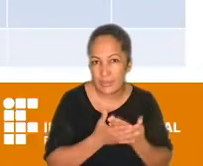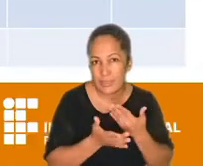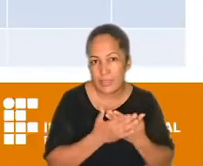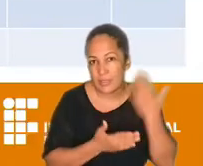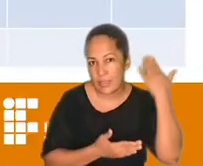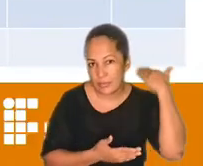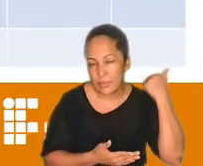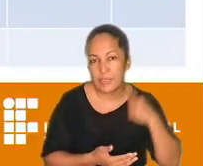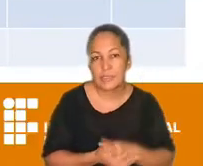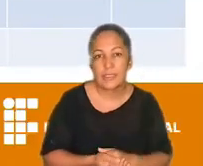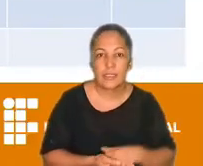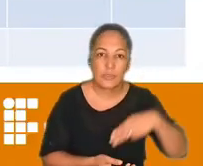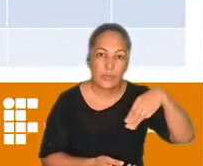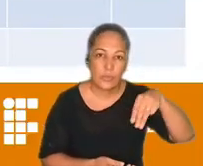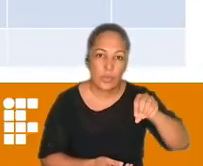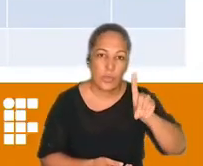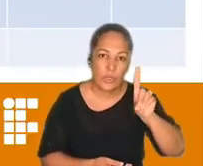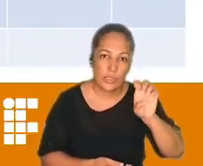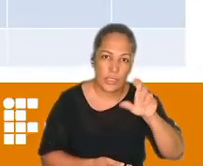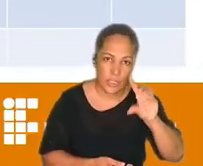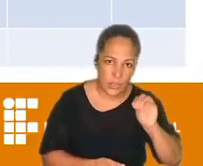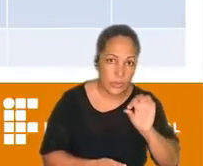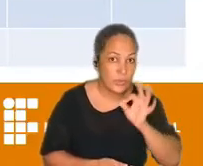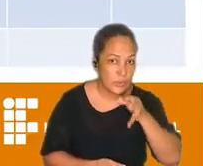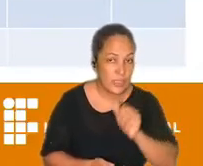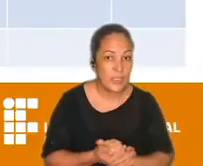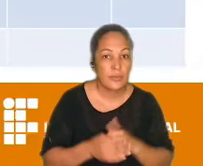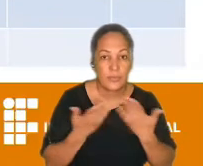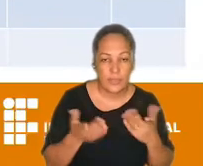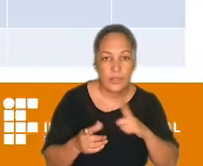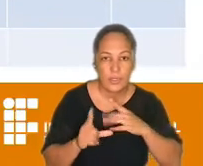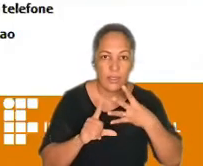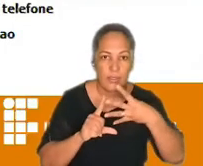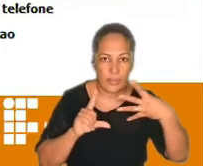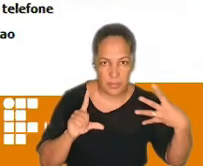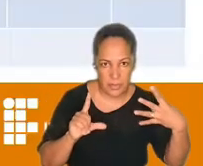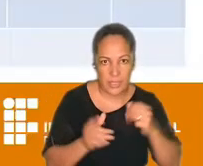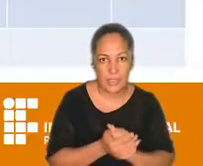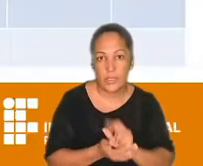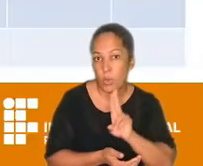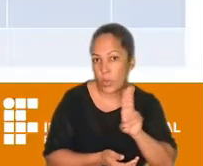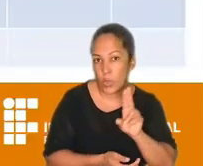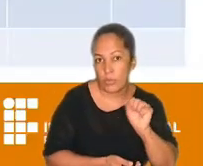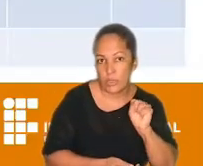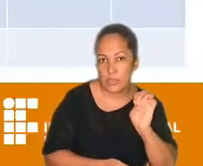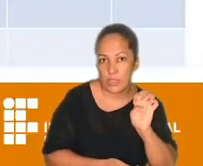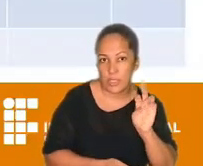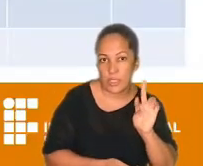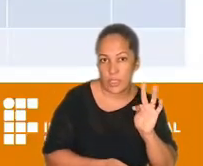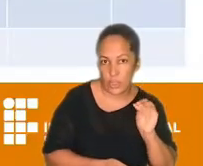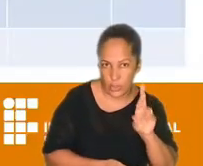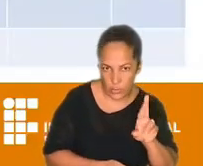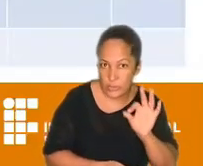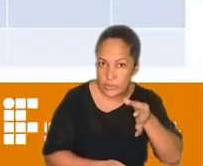modelo conceitual. Ok? Então, aqui nós temos uma tabelinha chamada setor, né? É uma representação dessas duas tabelas. E aqui eu tenho